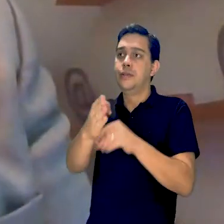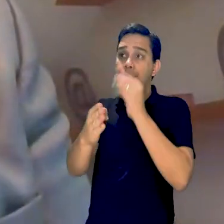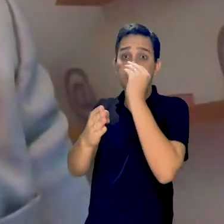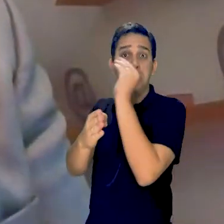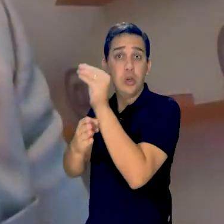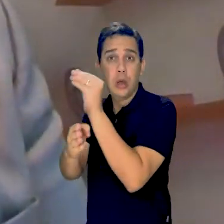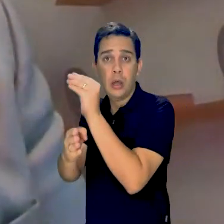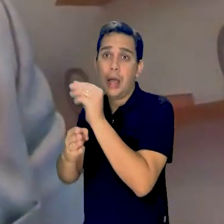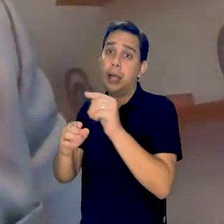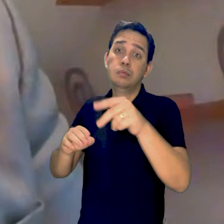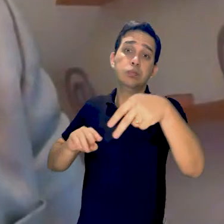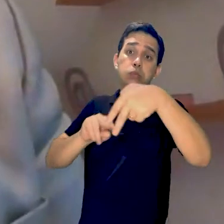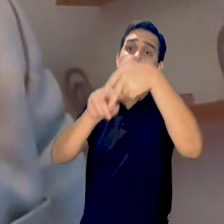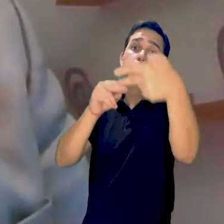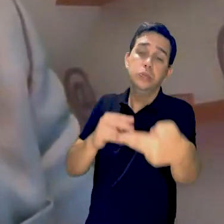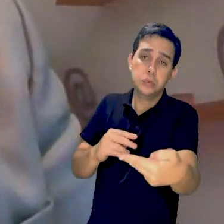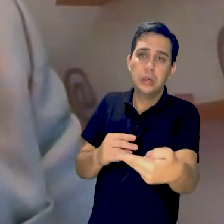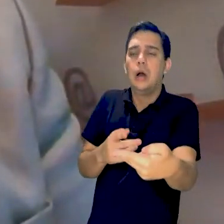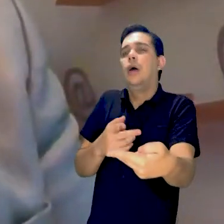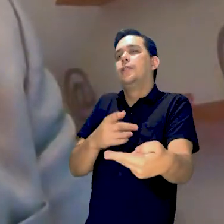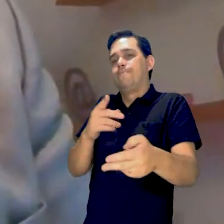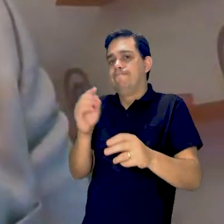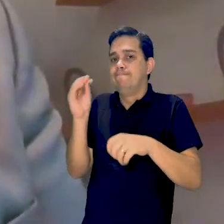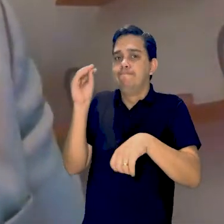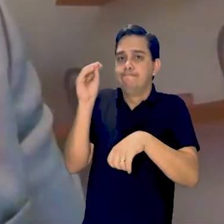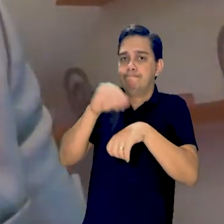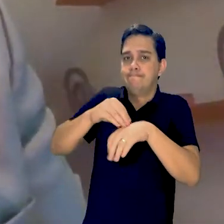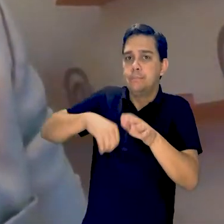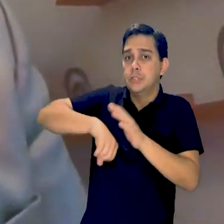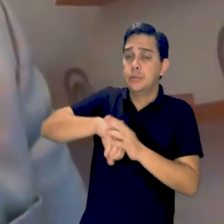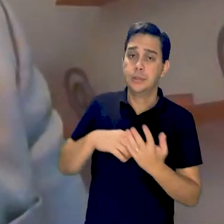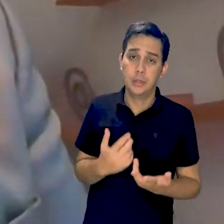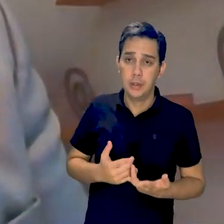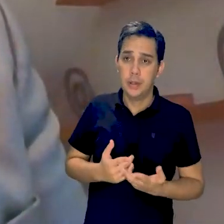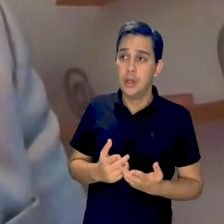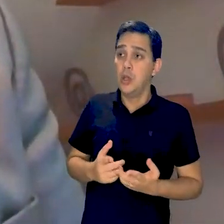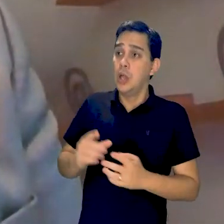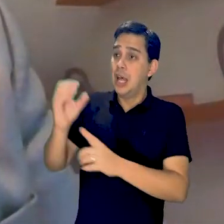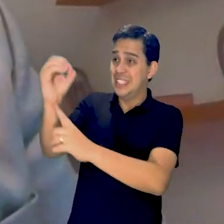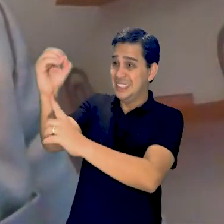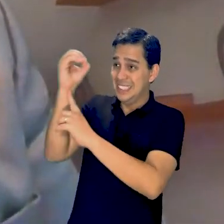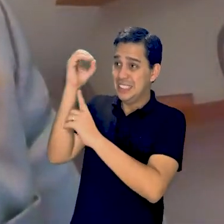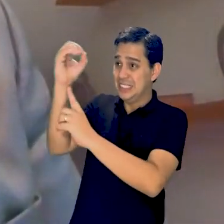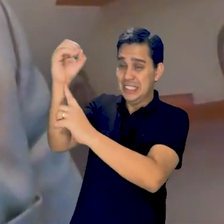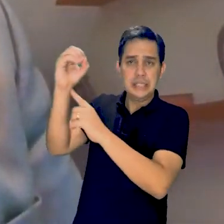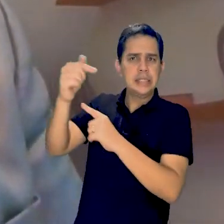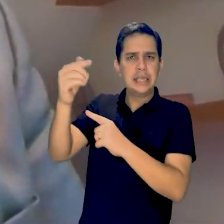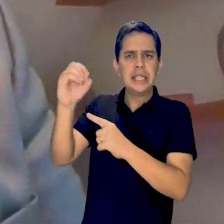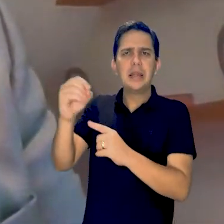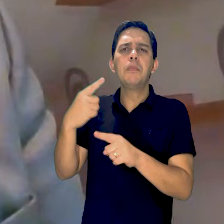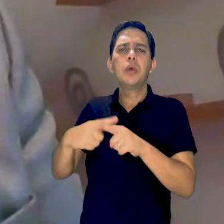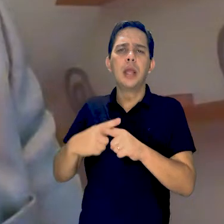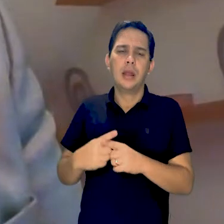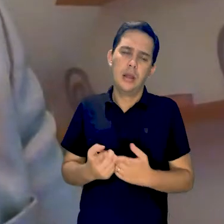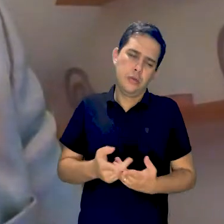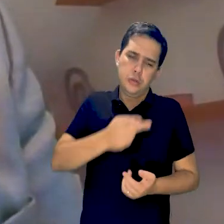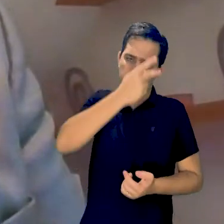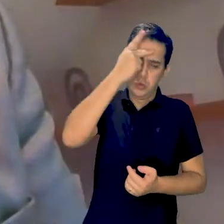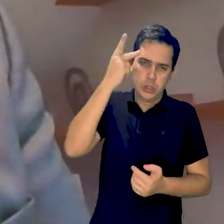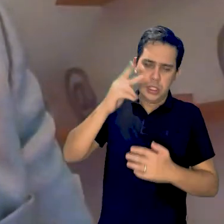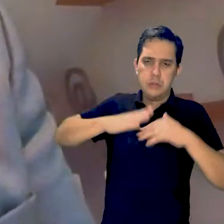das autoridades viárias para que aquela via tenha um resguardo de limitação